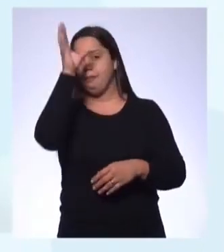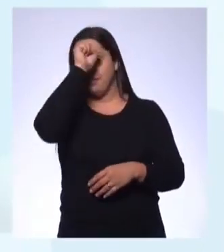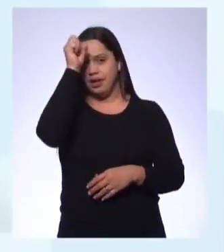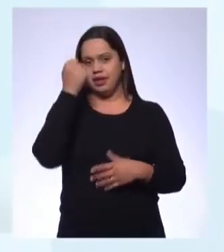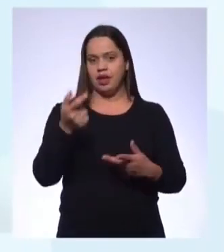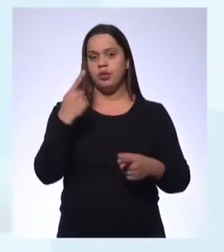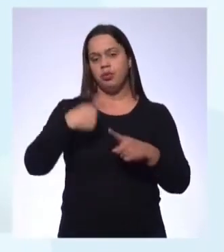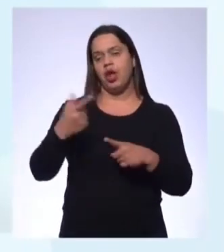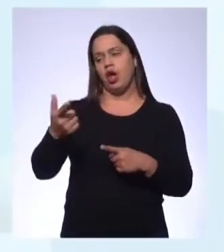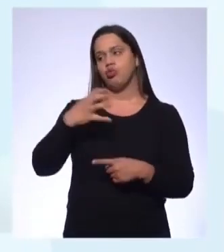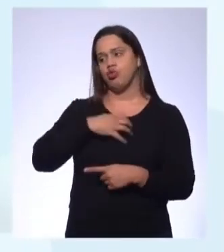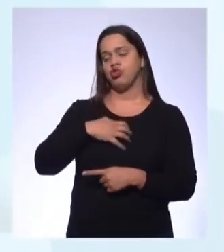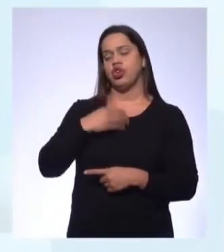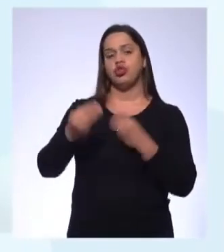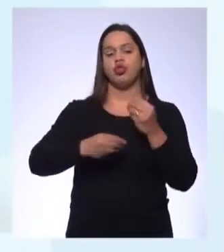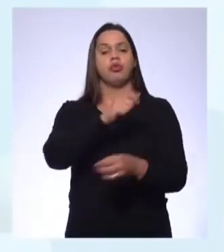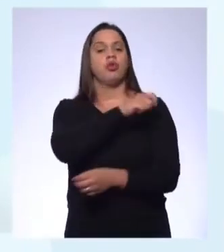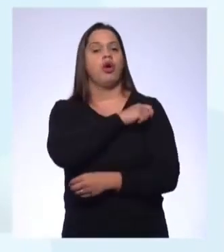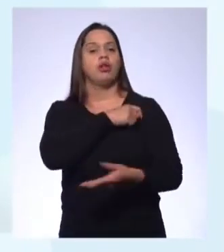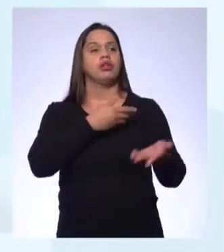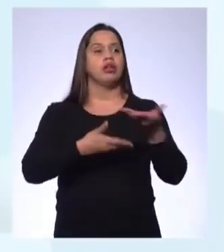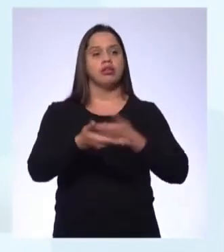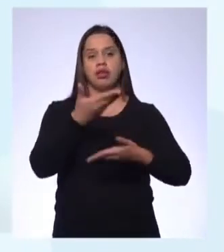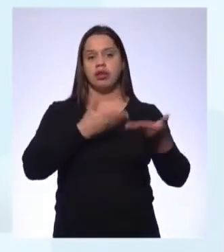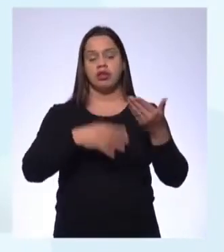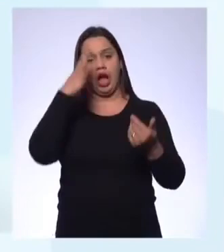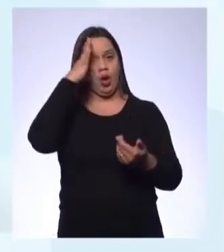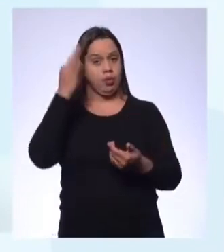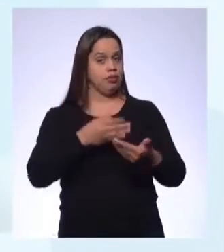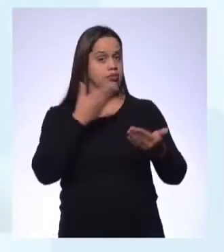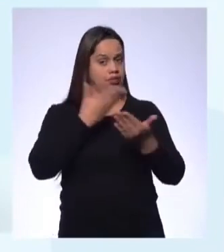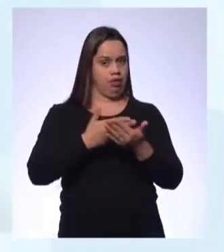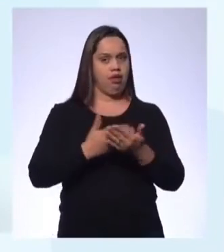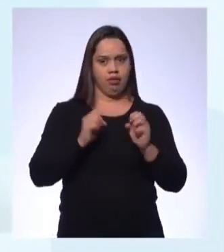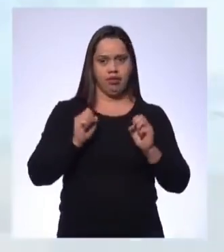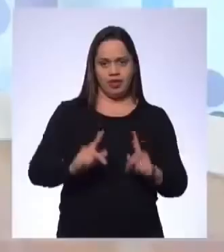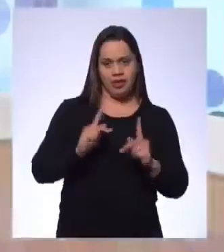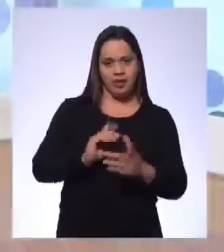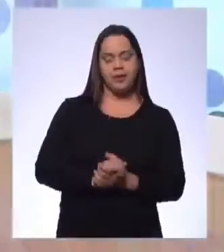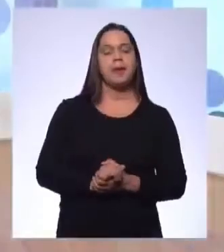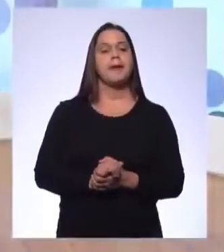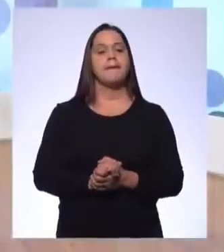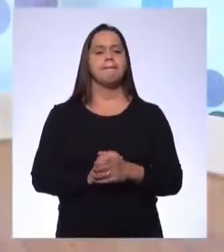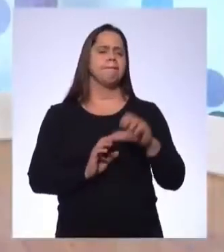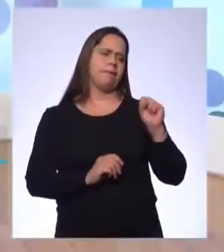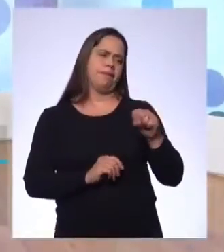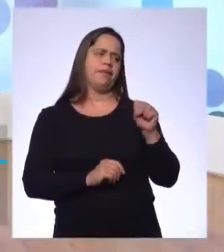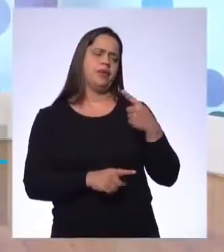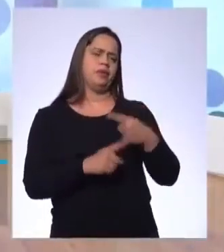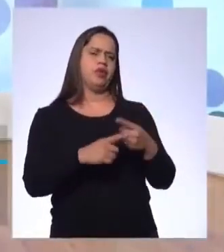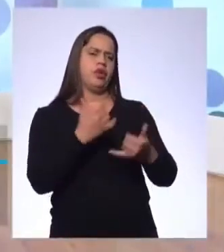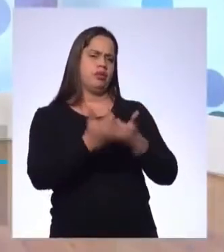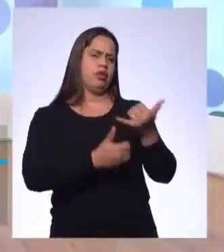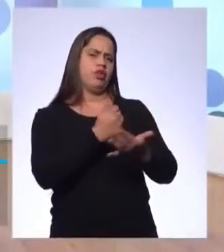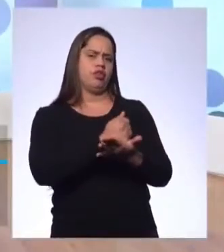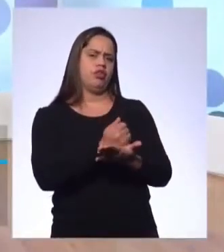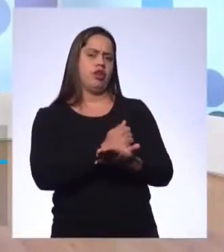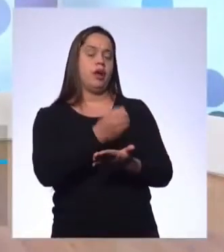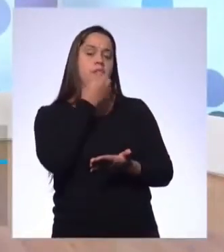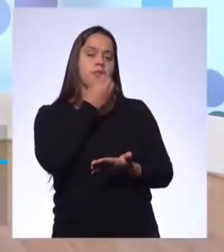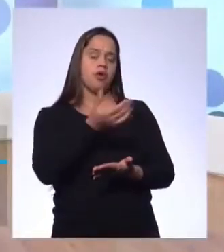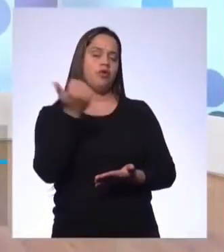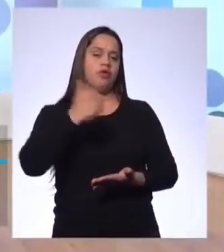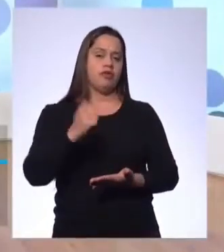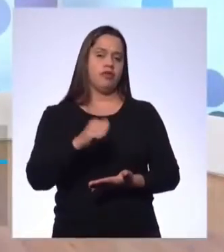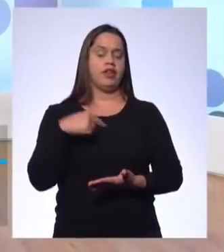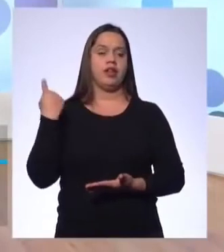de eu saber como que o aluno está interagindo, está compreendendo a matéria. Sim, né? Os jogos é uma boa maneira de a gente fazer a avaliação.